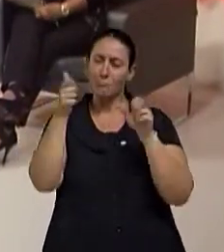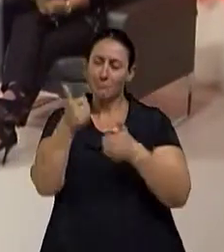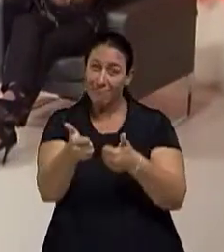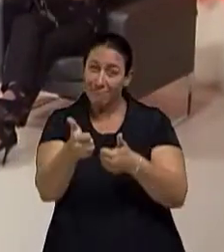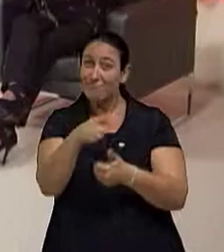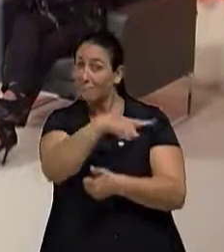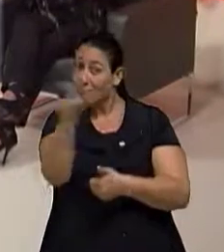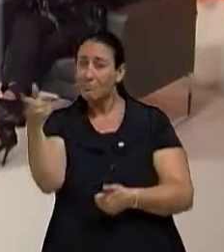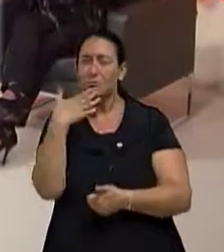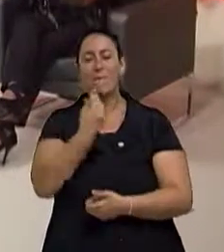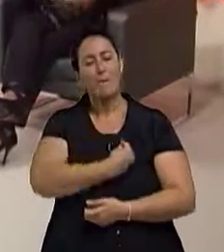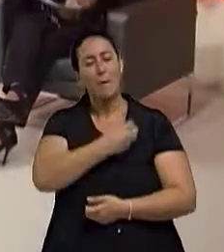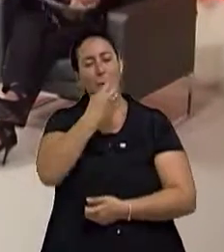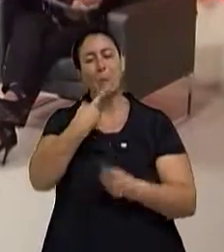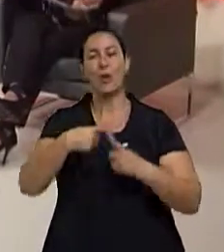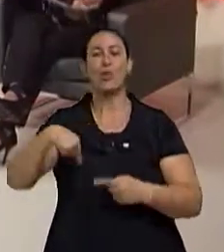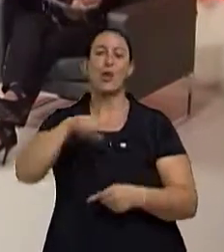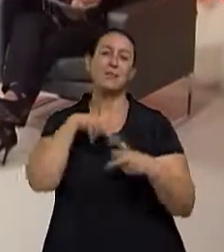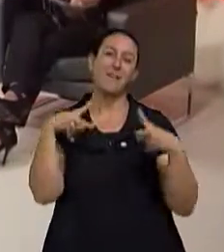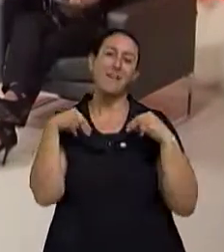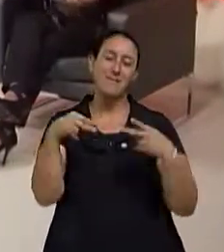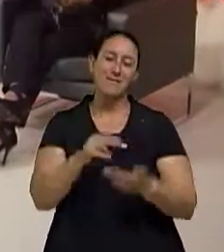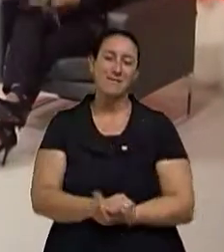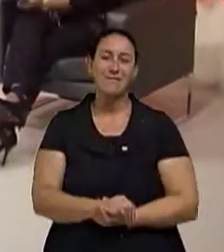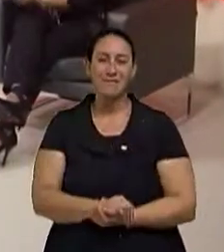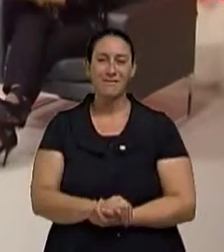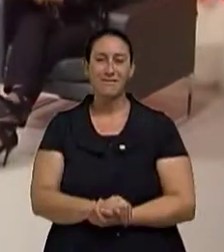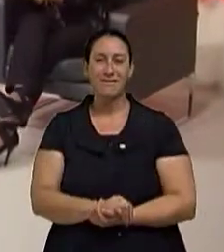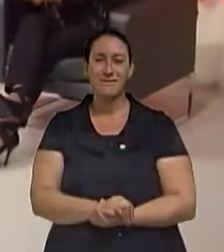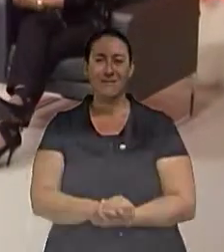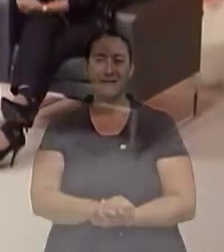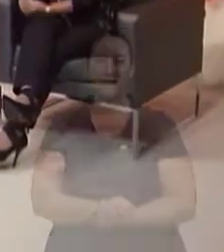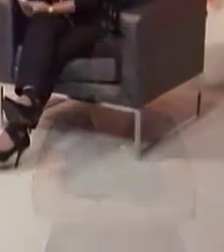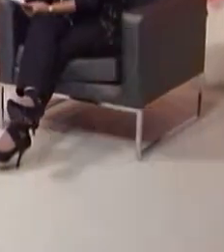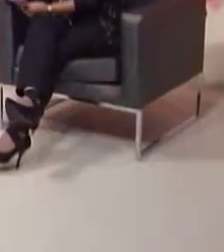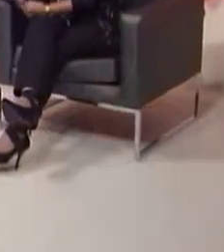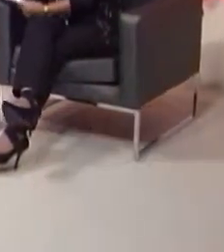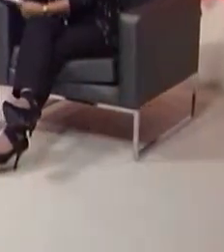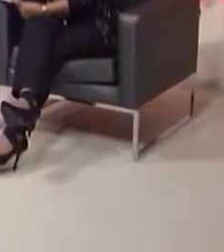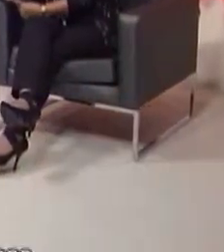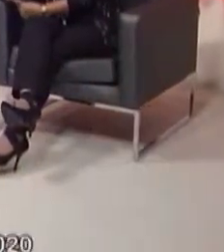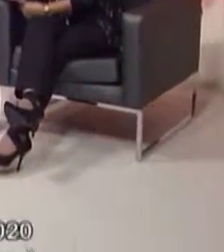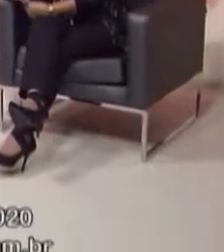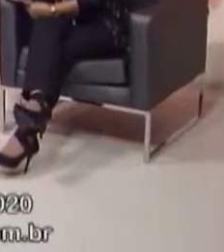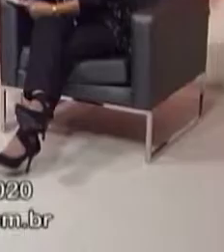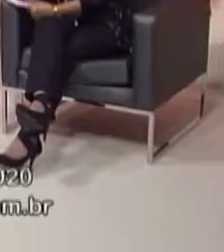de vocês. E viva bem, porque a gente merece, né?